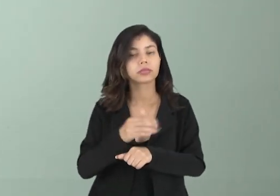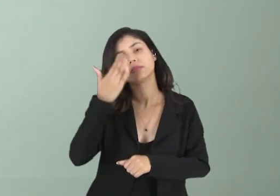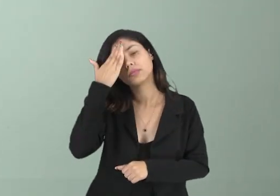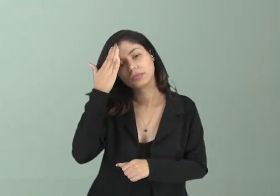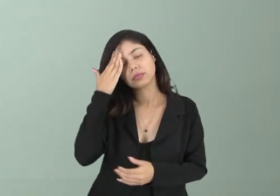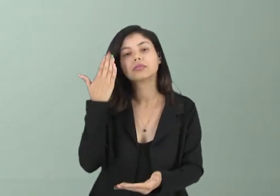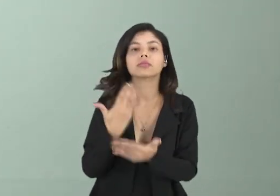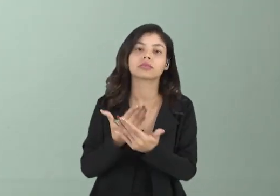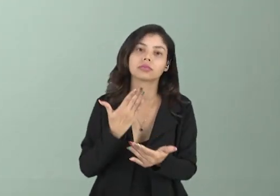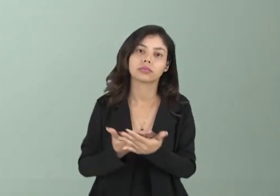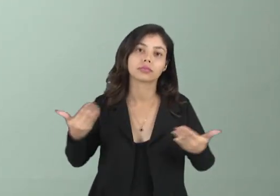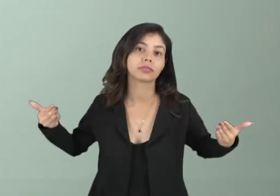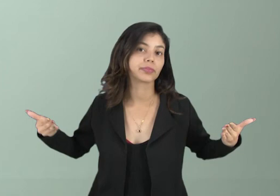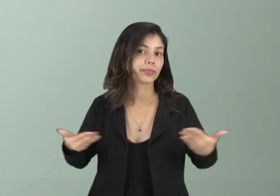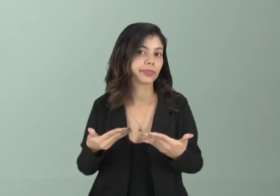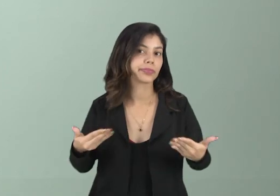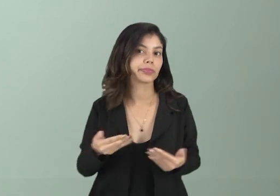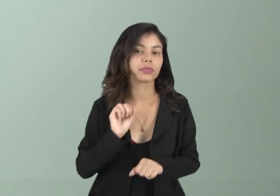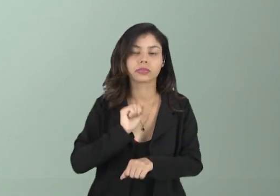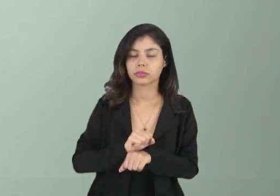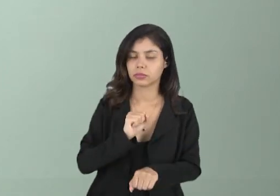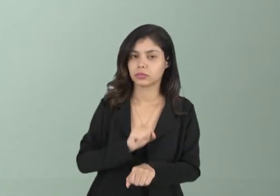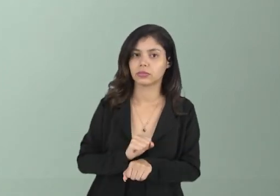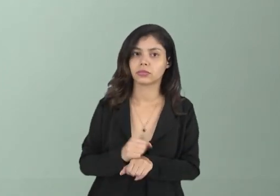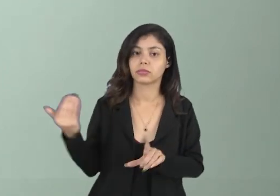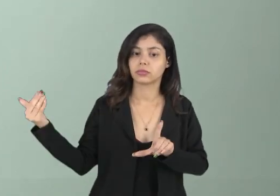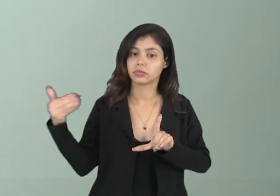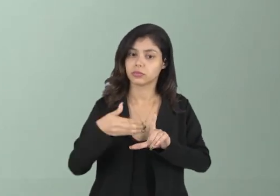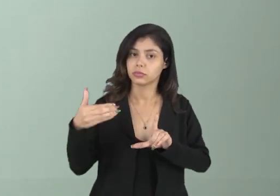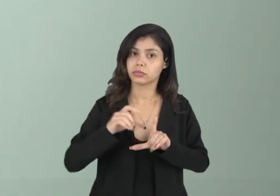tenham entendido esta aula de hoje. Espero que vocês